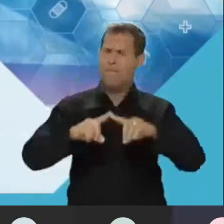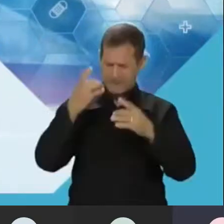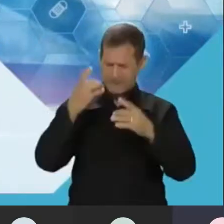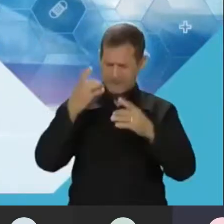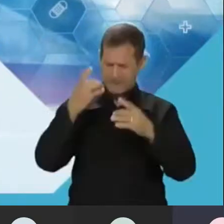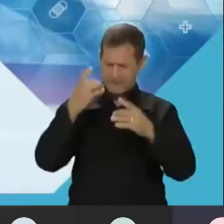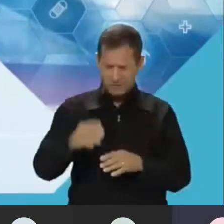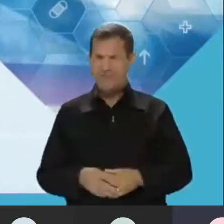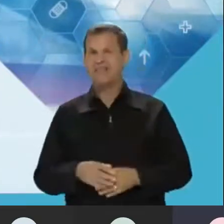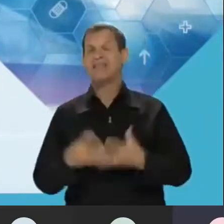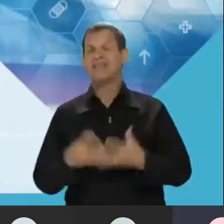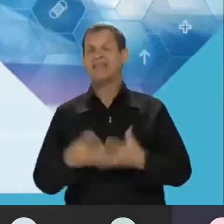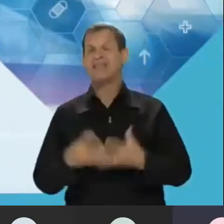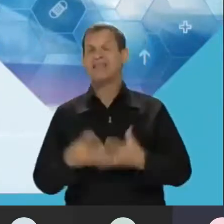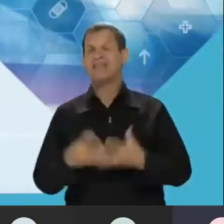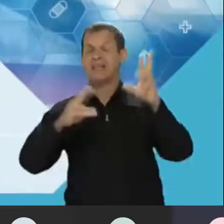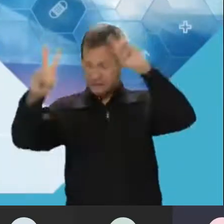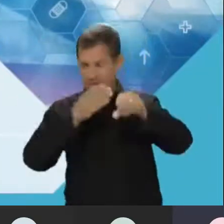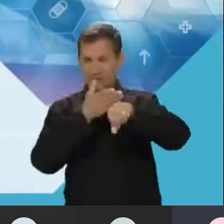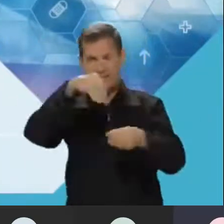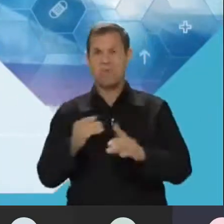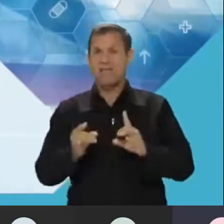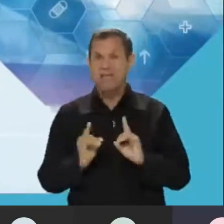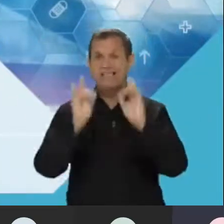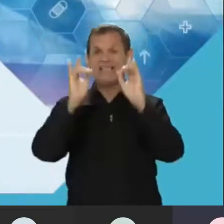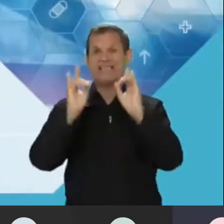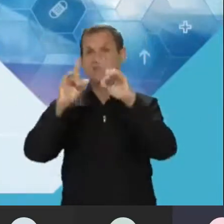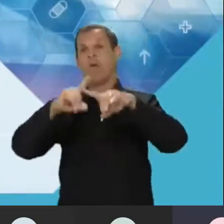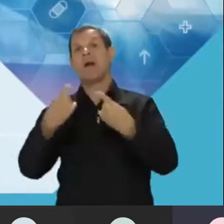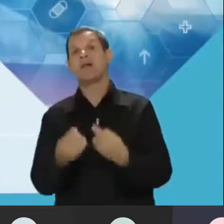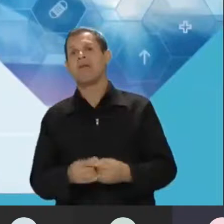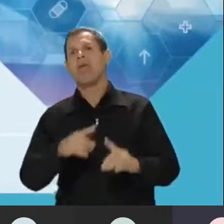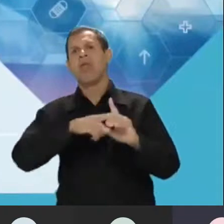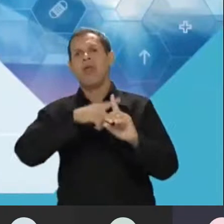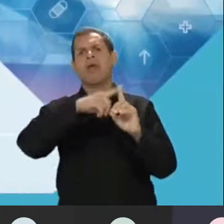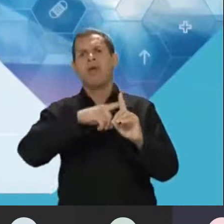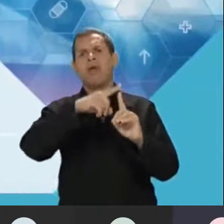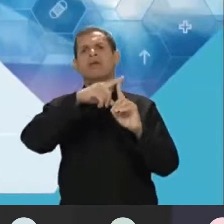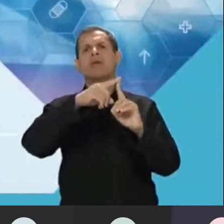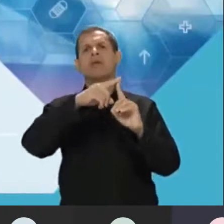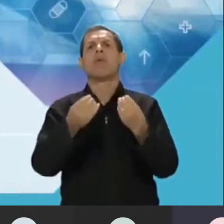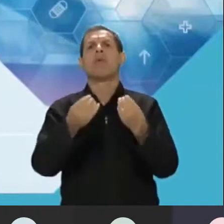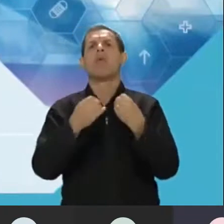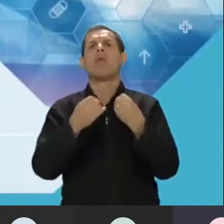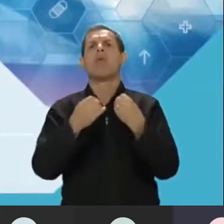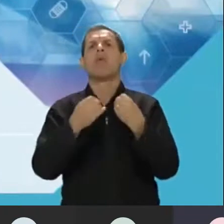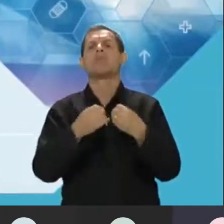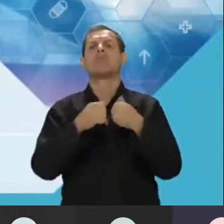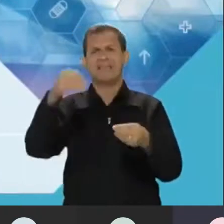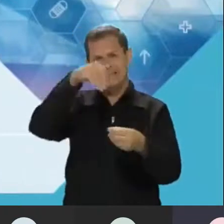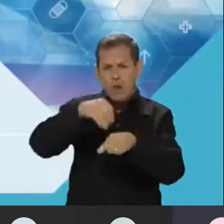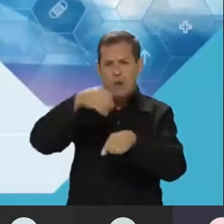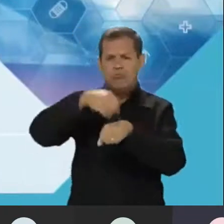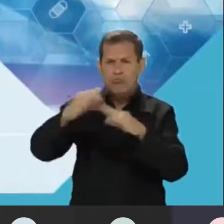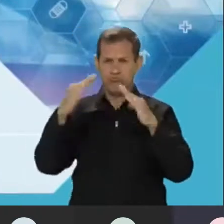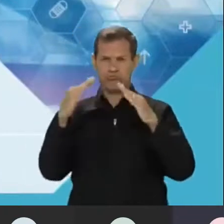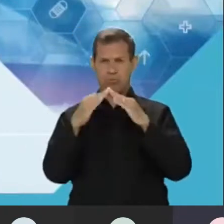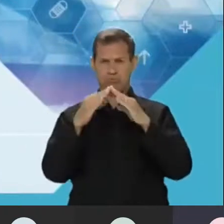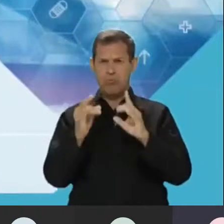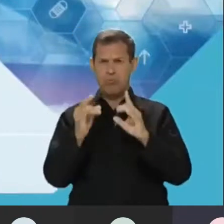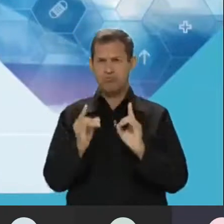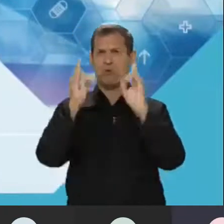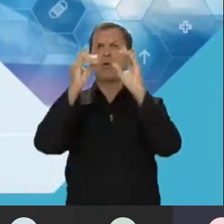mais fácil de permitir que esse vento entre dentro da minha edificação. E a temperatura? A temperatura externa, a temperatura